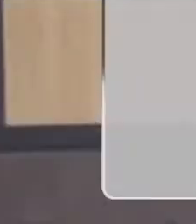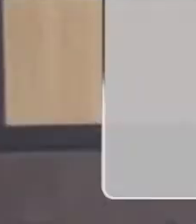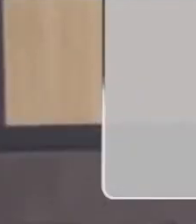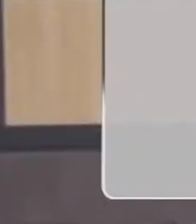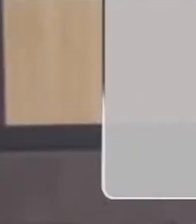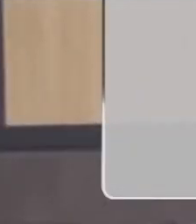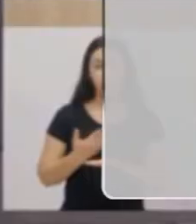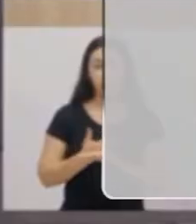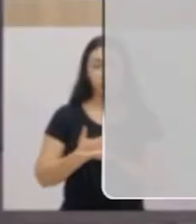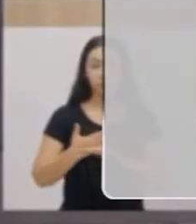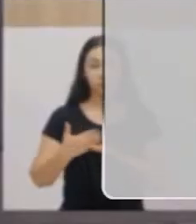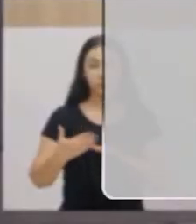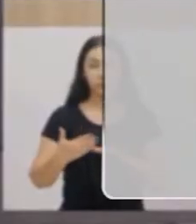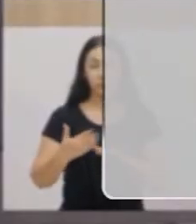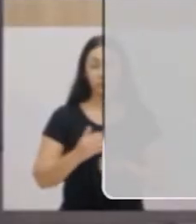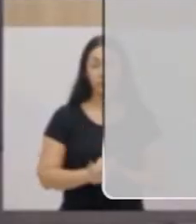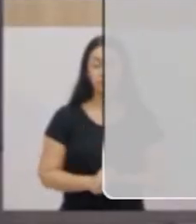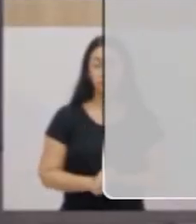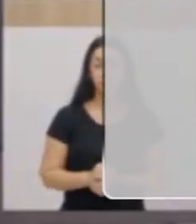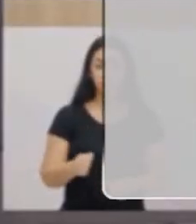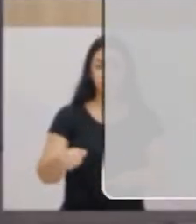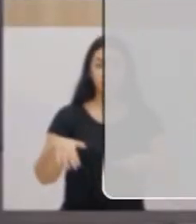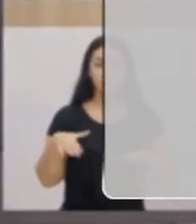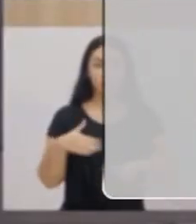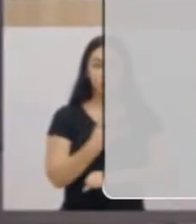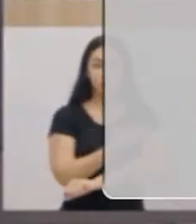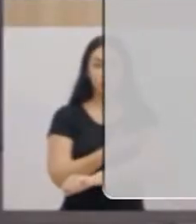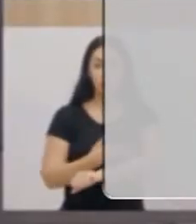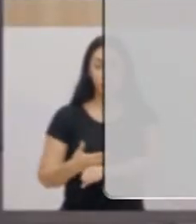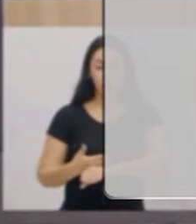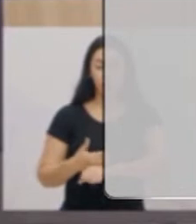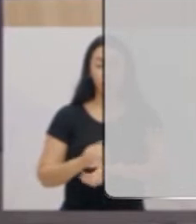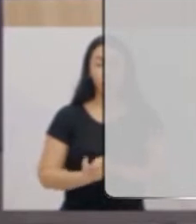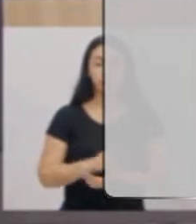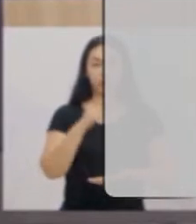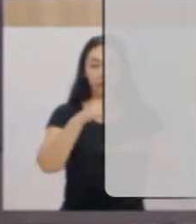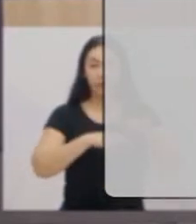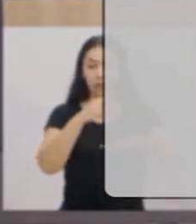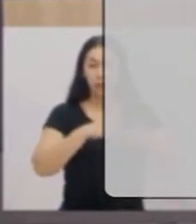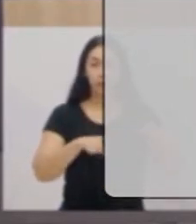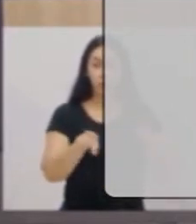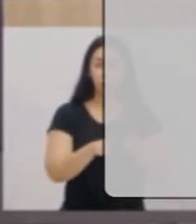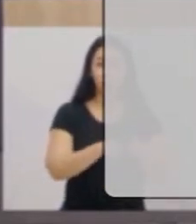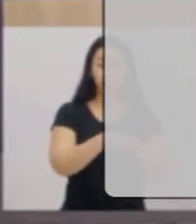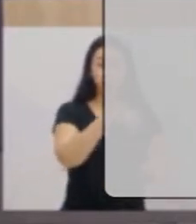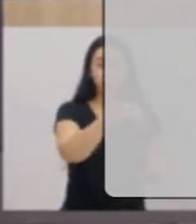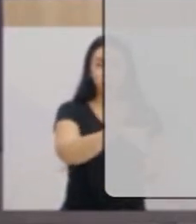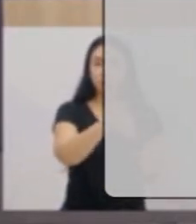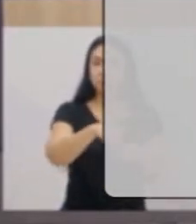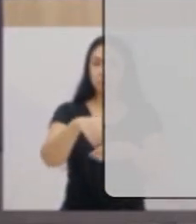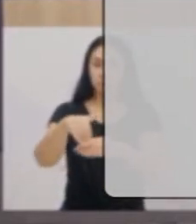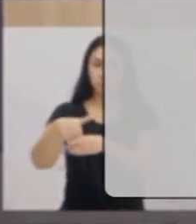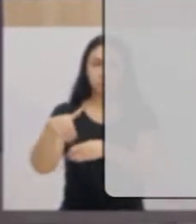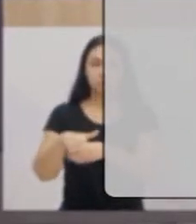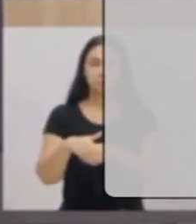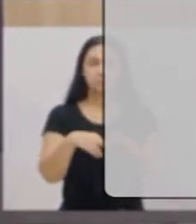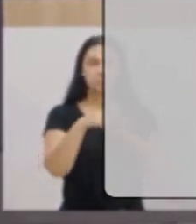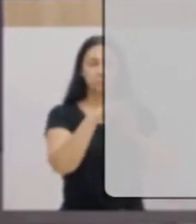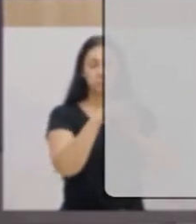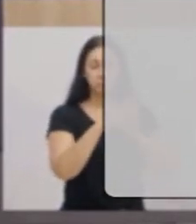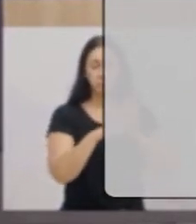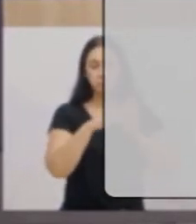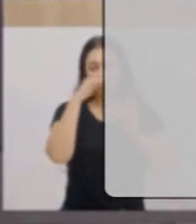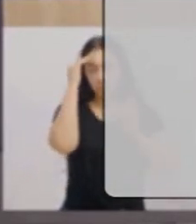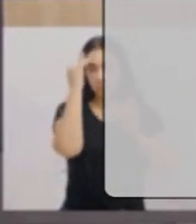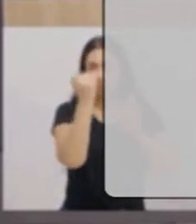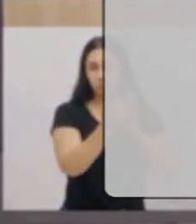emendas parlamentares, valor que neste ano de 2021 equivale a pouco mais de 7,5 milhões de